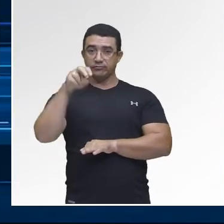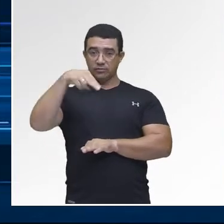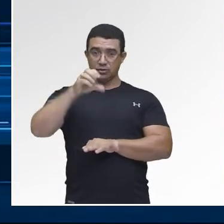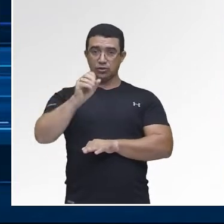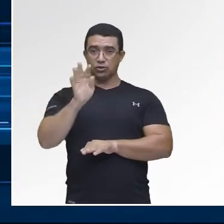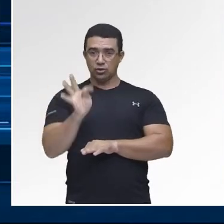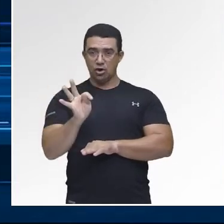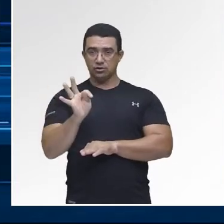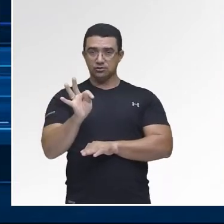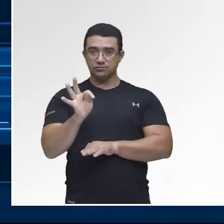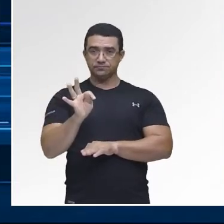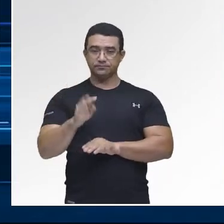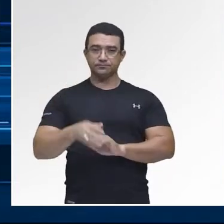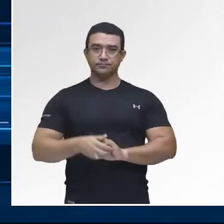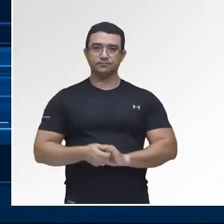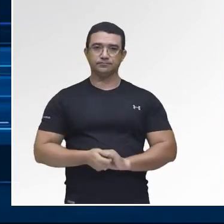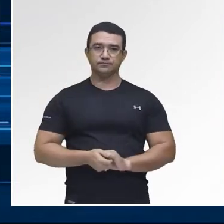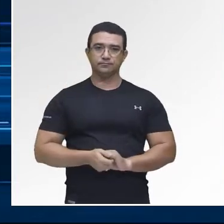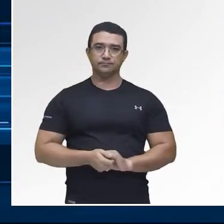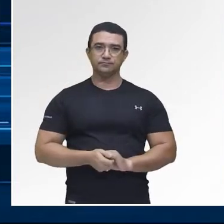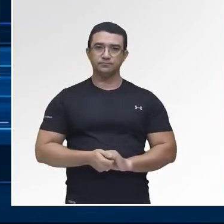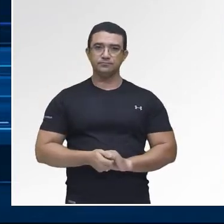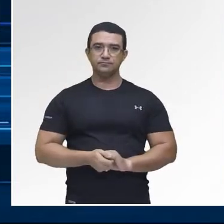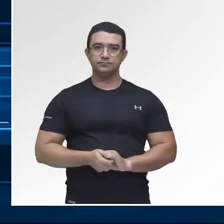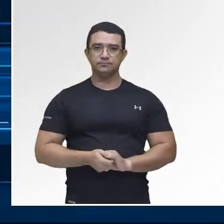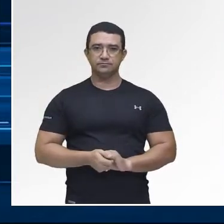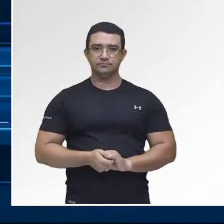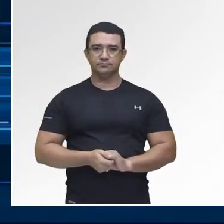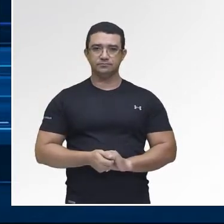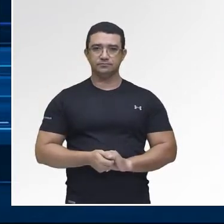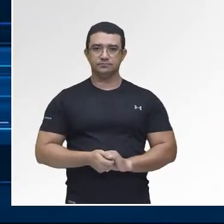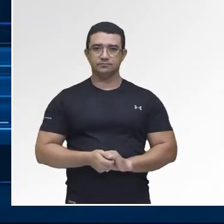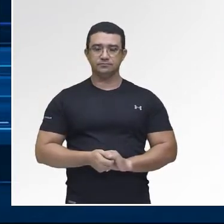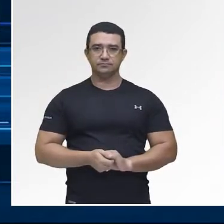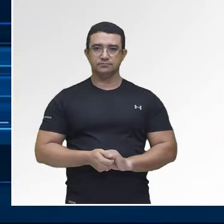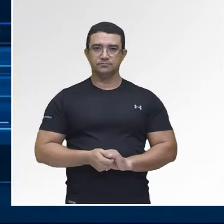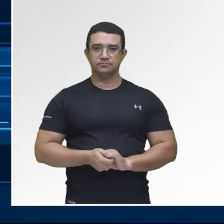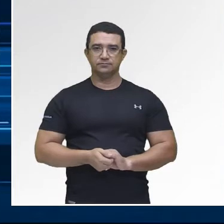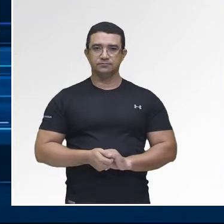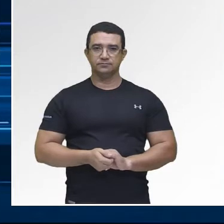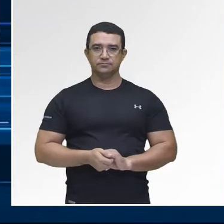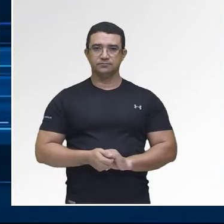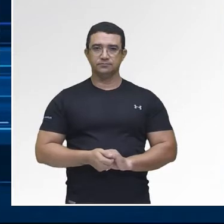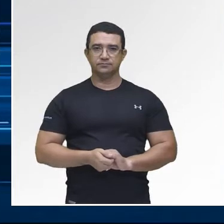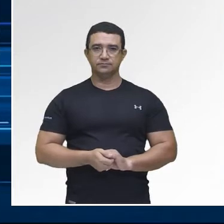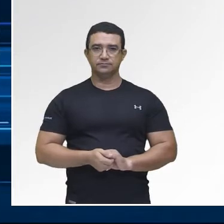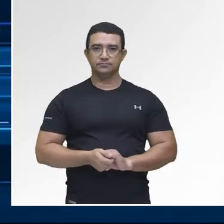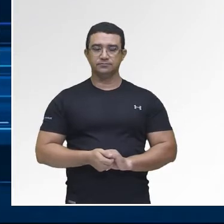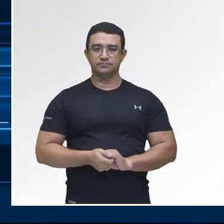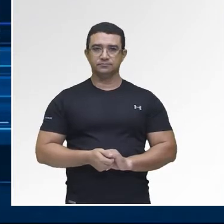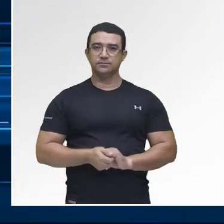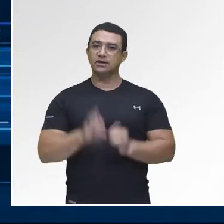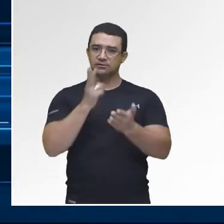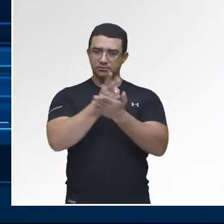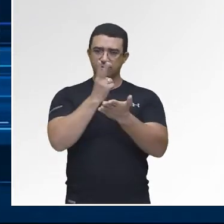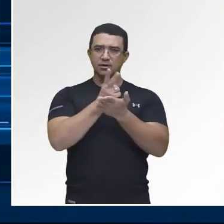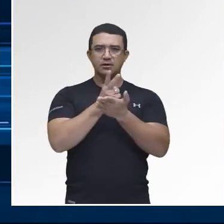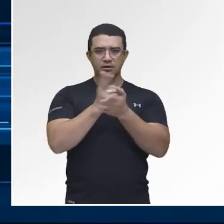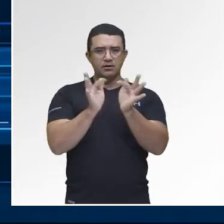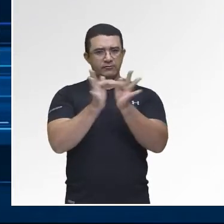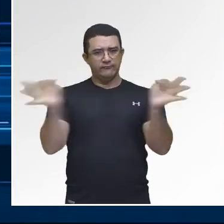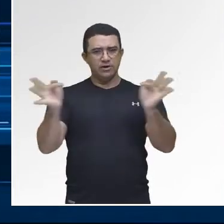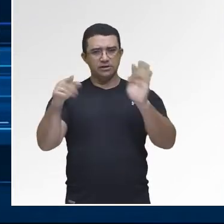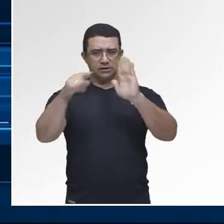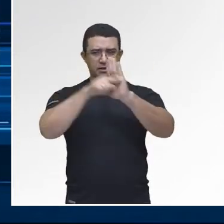vai estar sempre após o verbo auxiliar. Aliás, em todas as frases negativas, né,